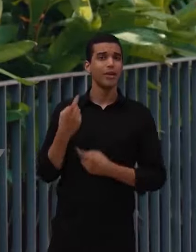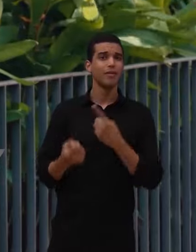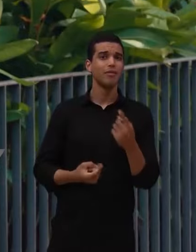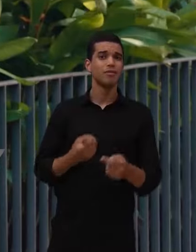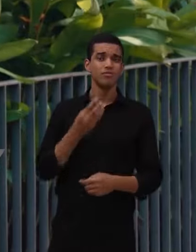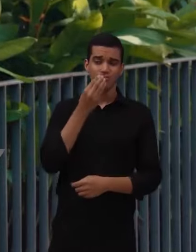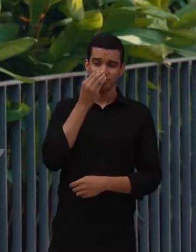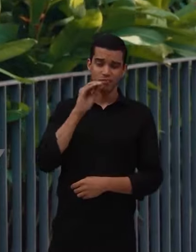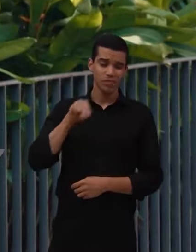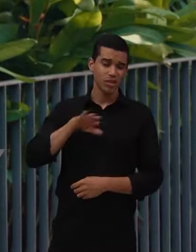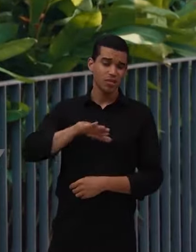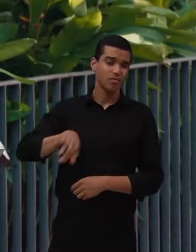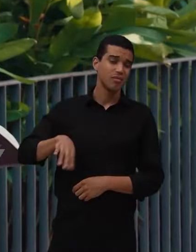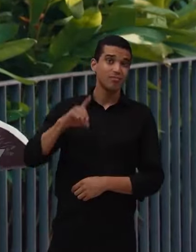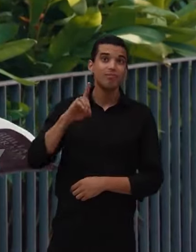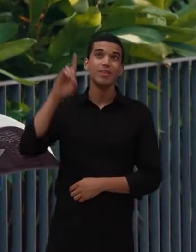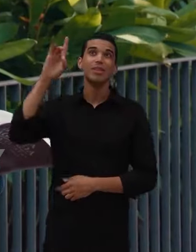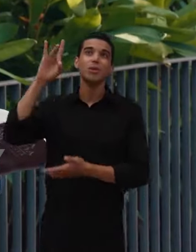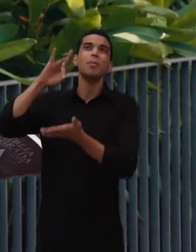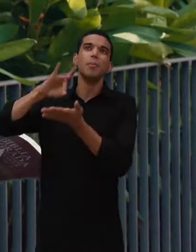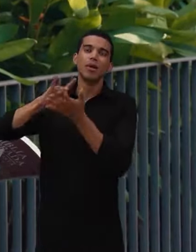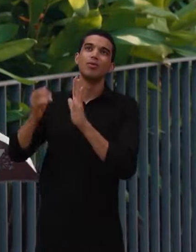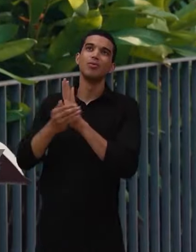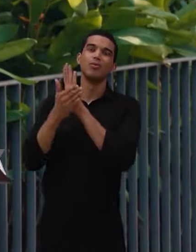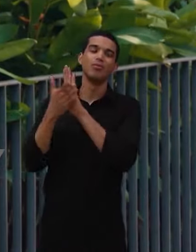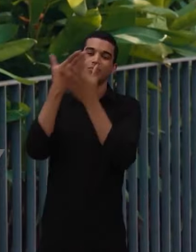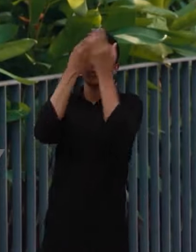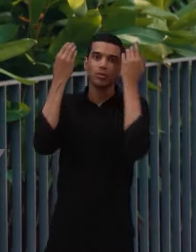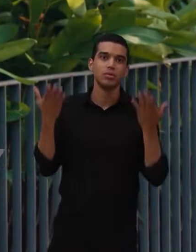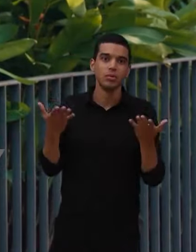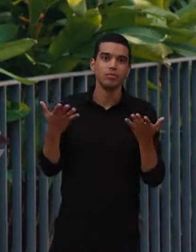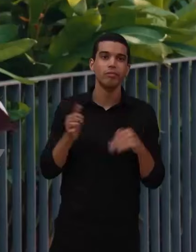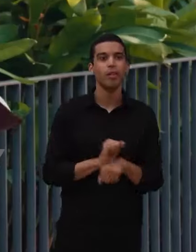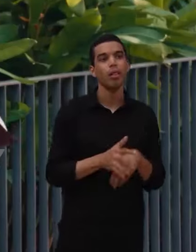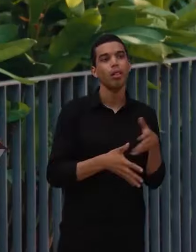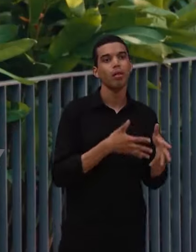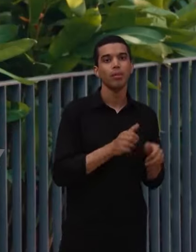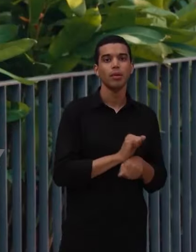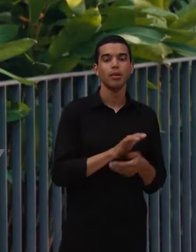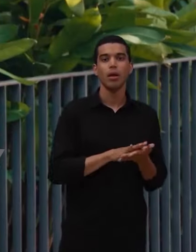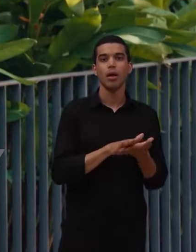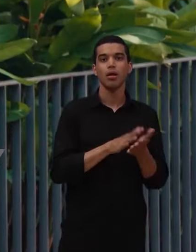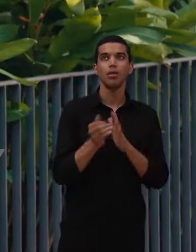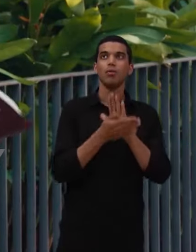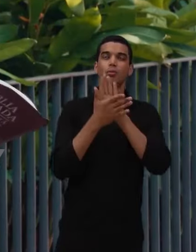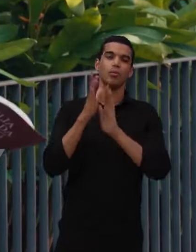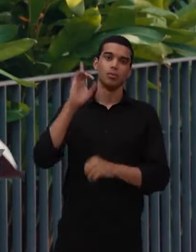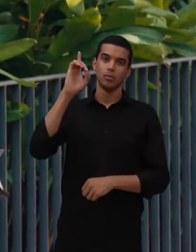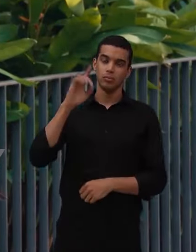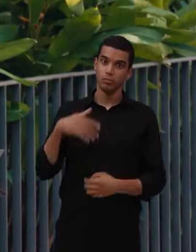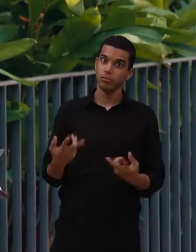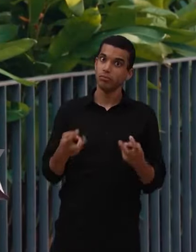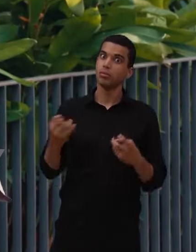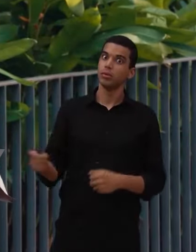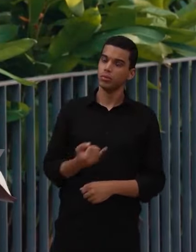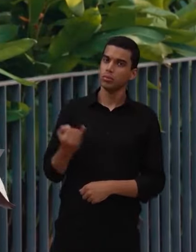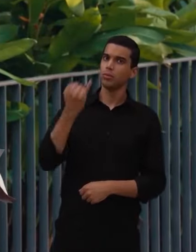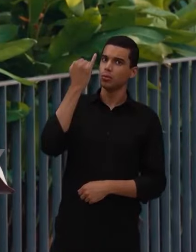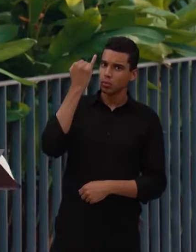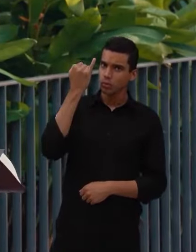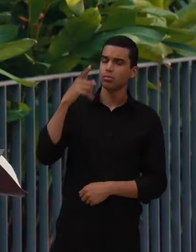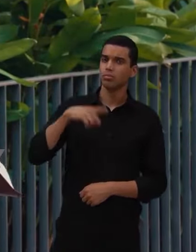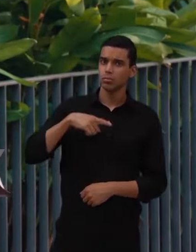vezes esquece de que Deus merece o louvor. Veja qual importância é louvar a Deus. É